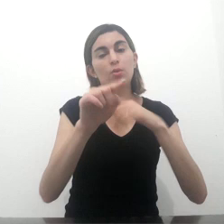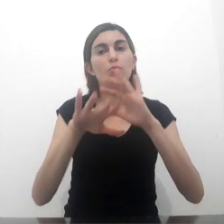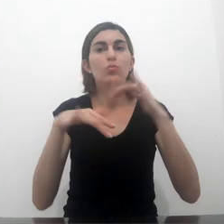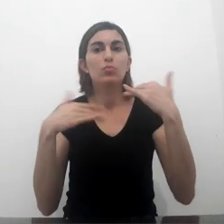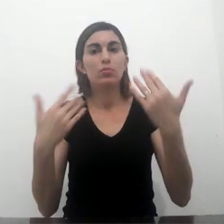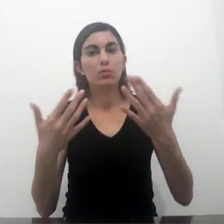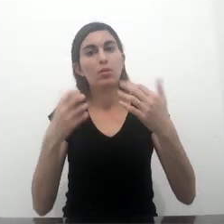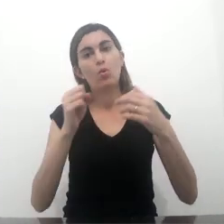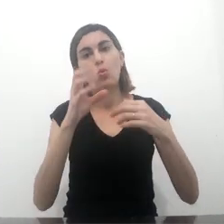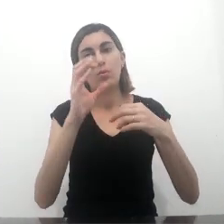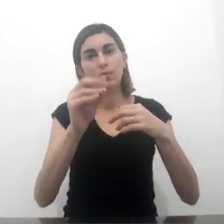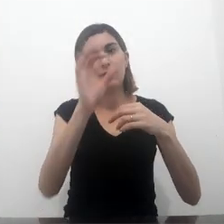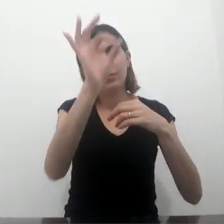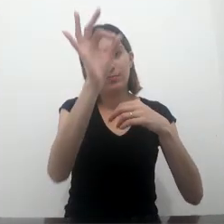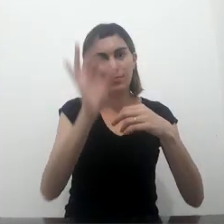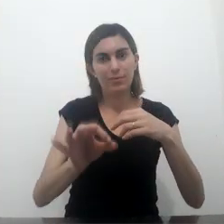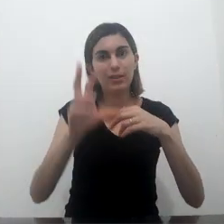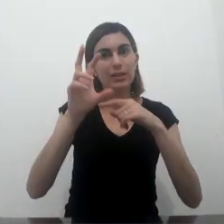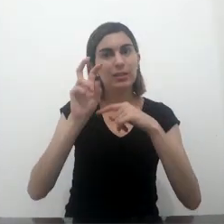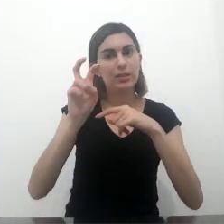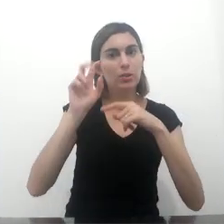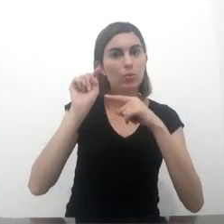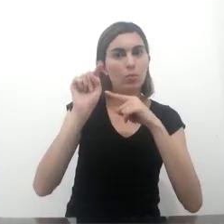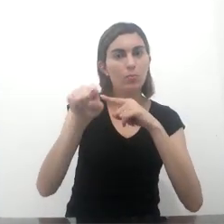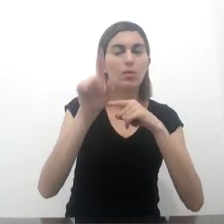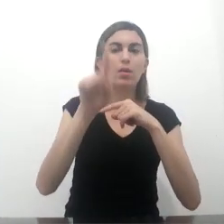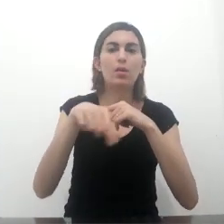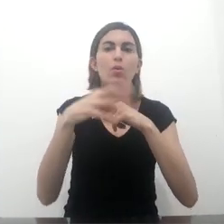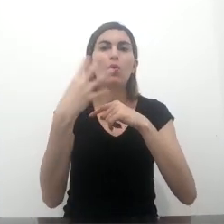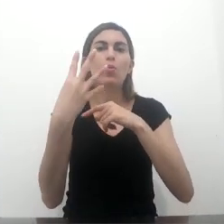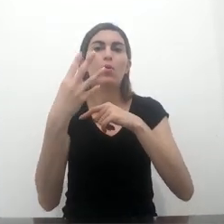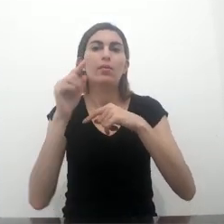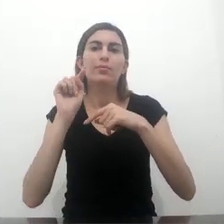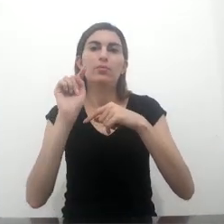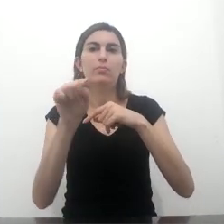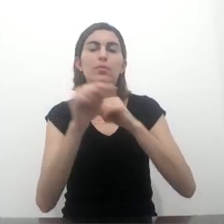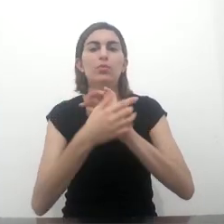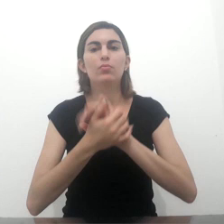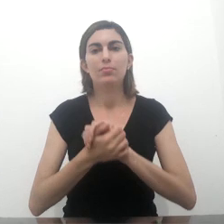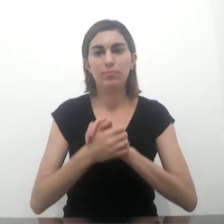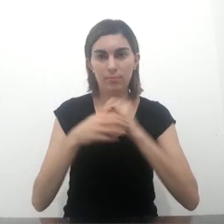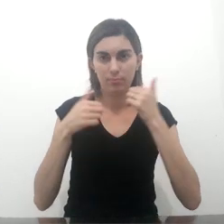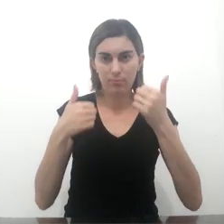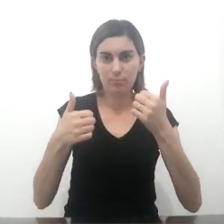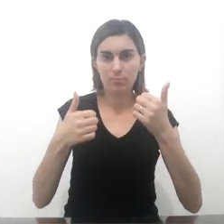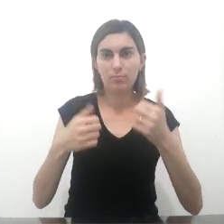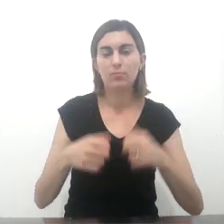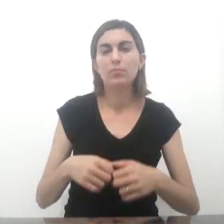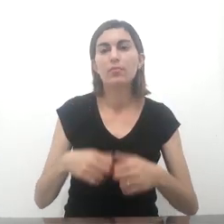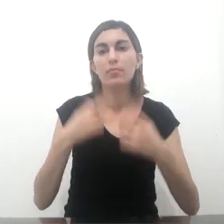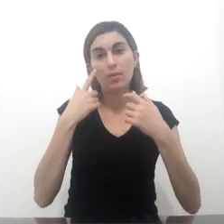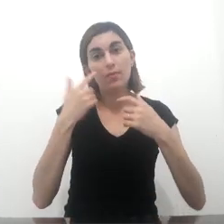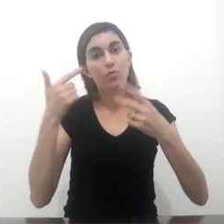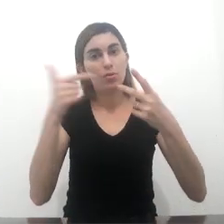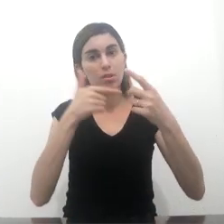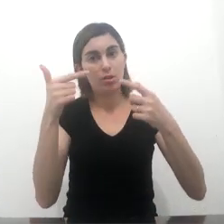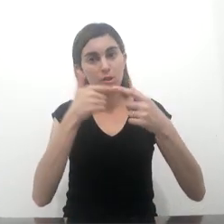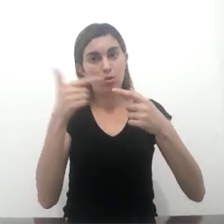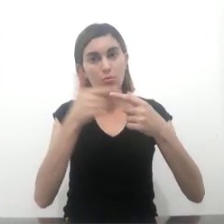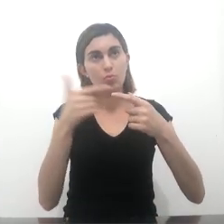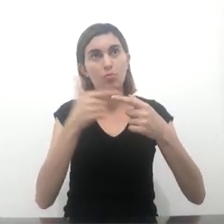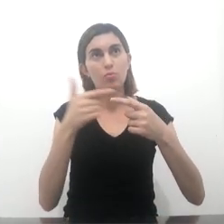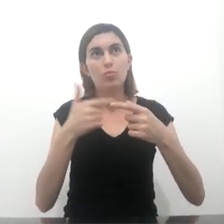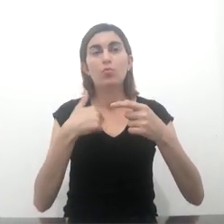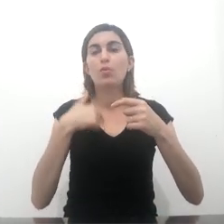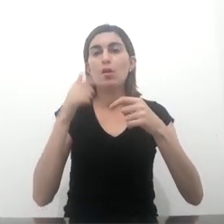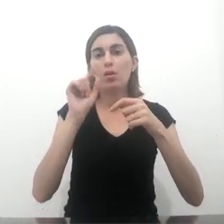mil. Então, 80% de 5 mil é 4 mil. Beleza? E o segundo